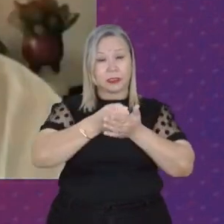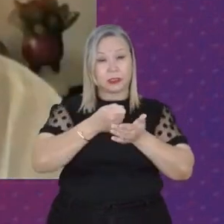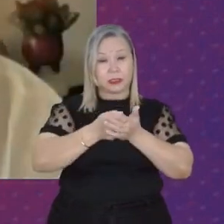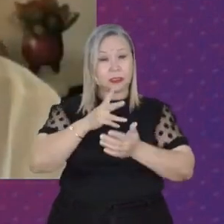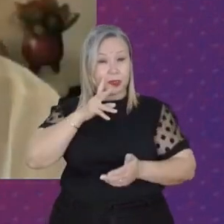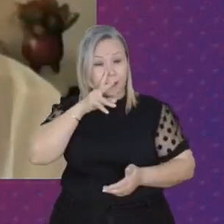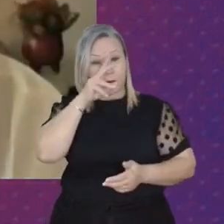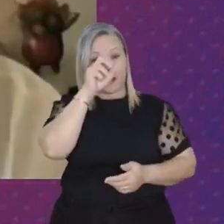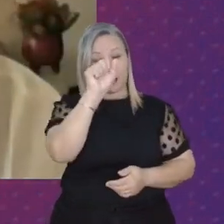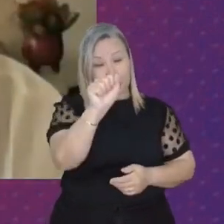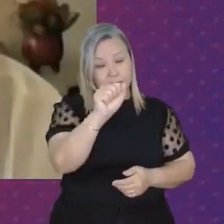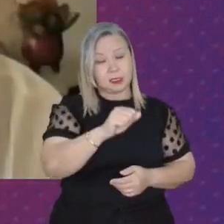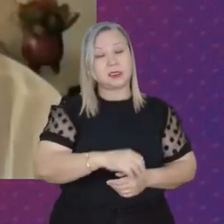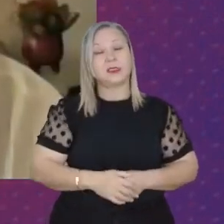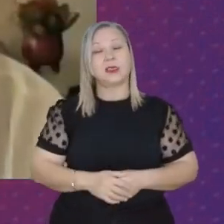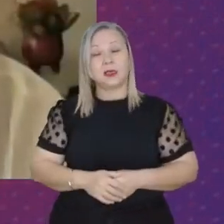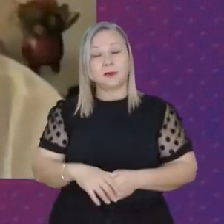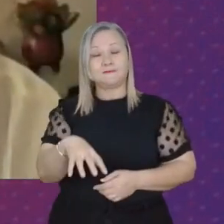uma forma